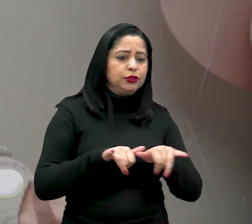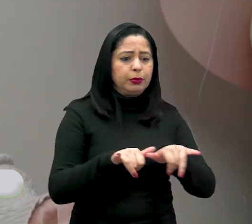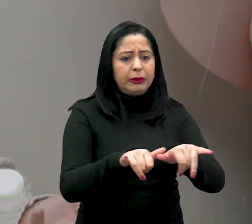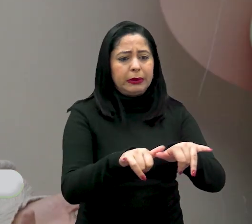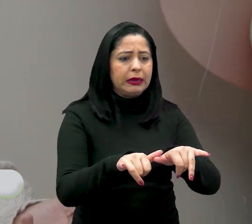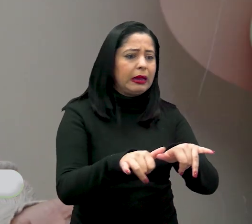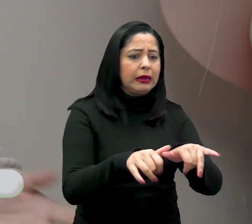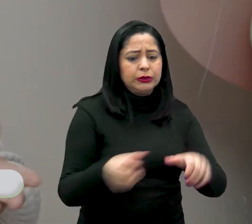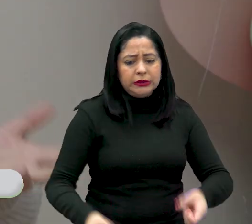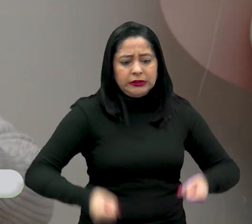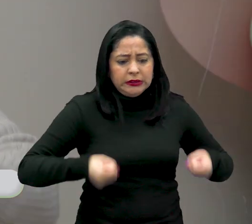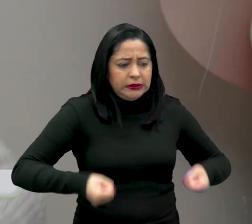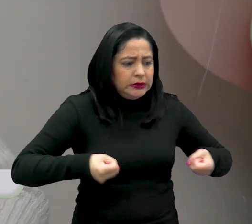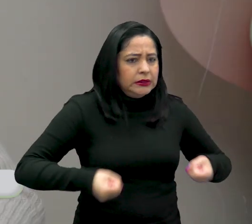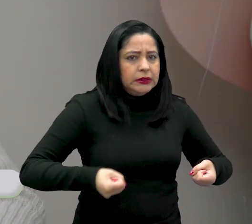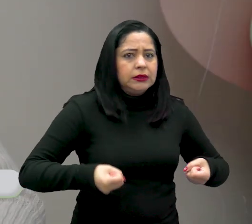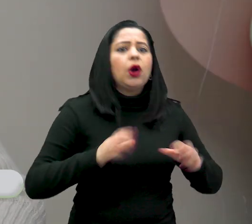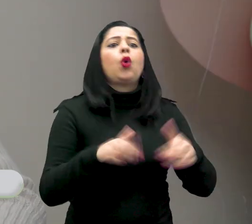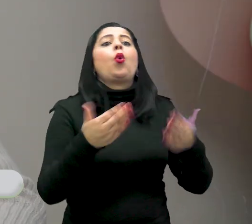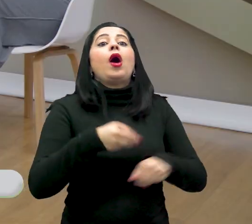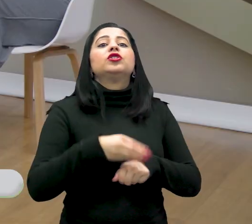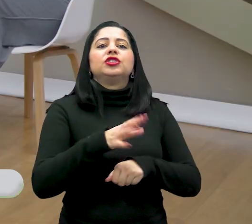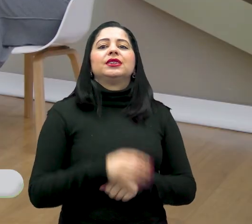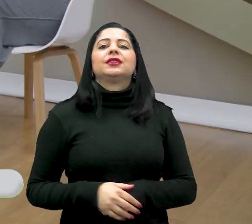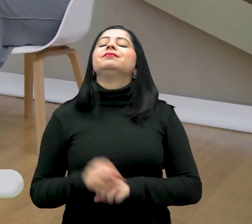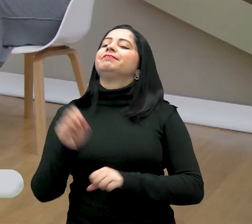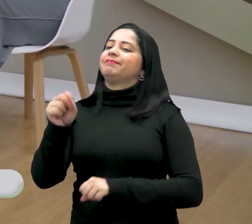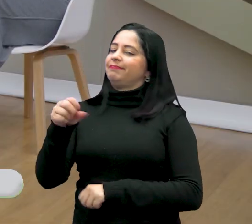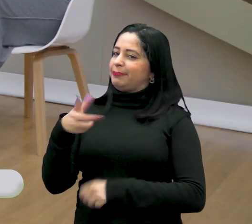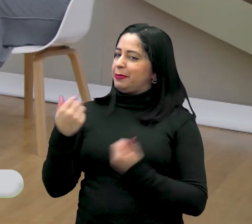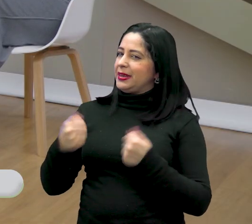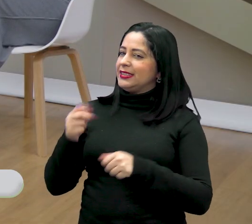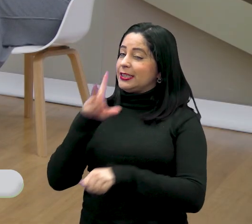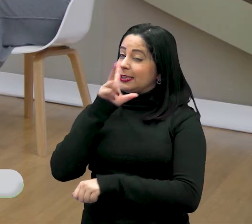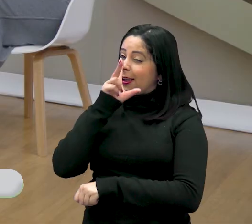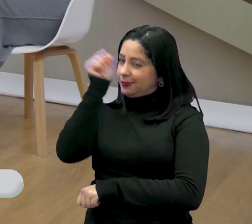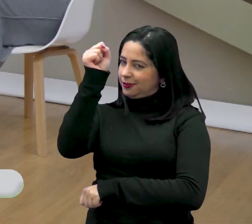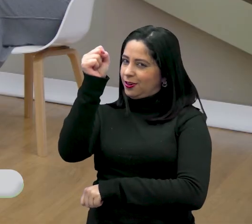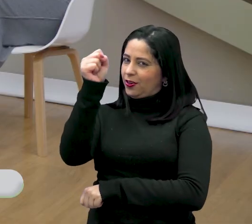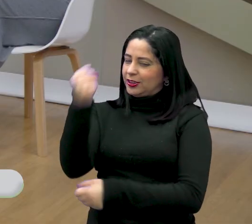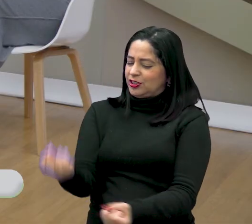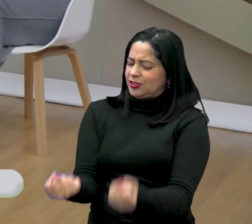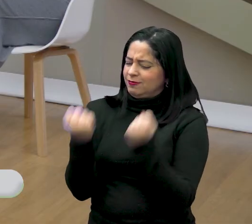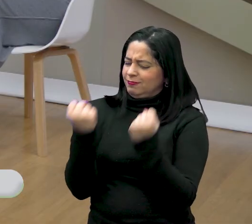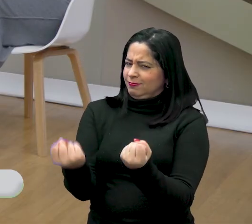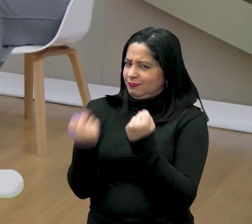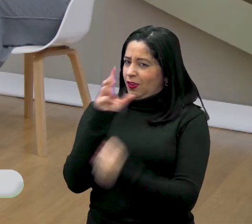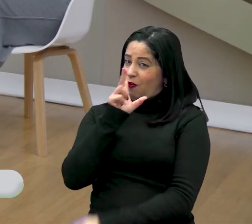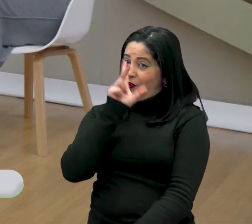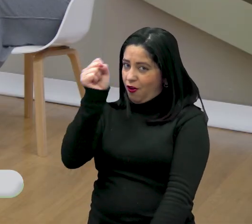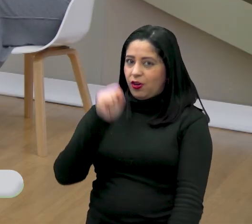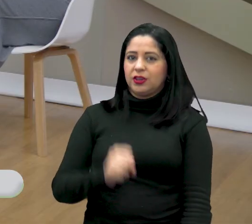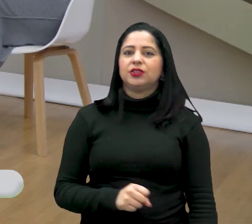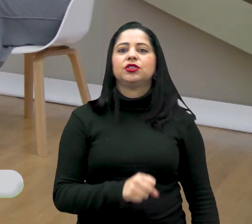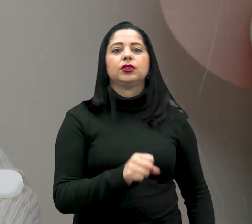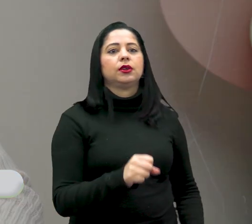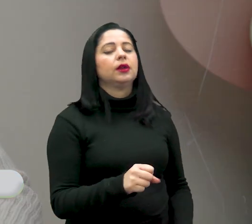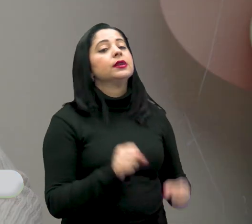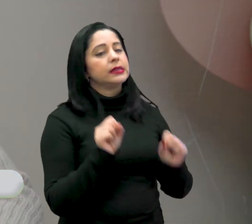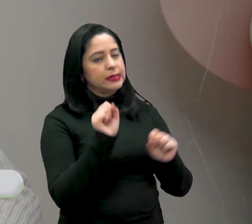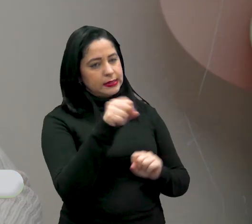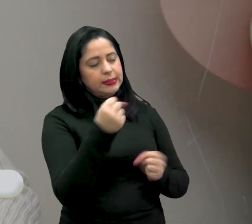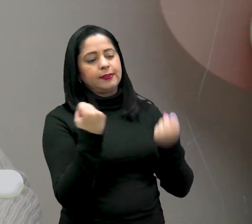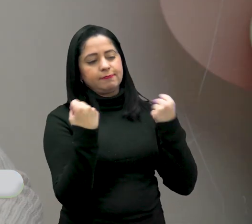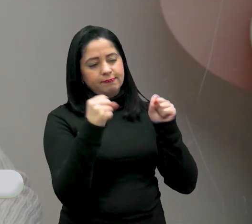eu vou ter que fazer esse esforço. E aí, qual que é a dica? Fortalecer. Fortalecer. Não tem como fugir. É esse o caminho, Precisa né? fortalecer. E fortalece